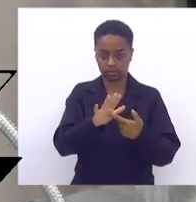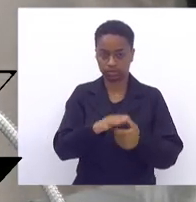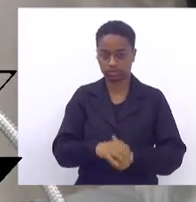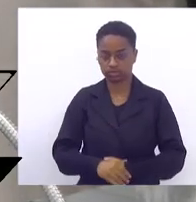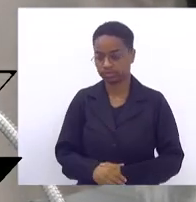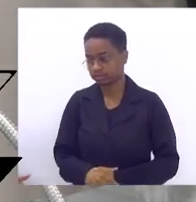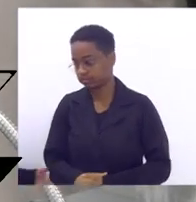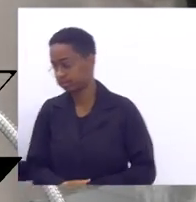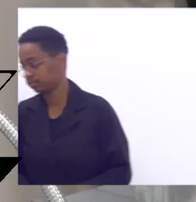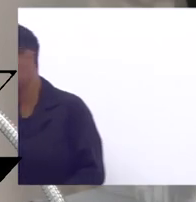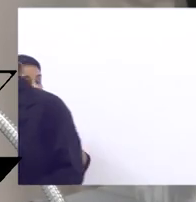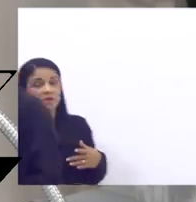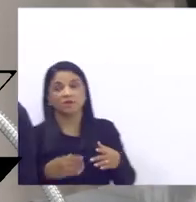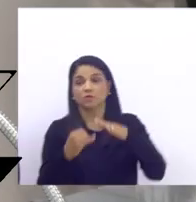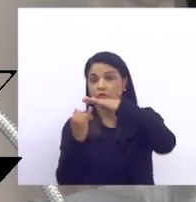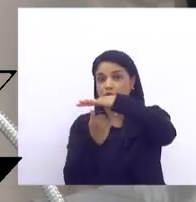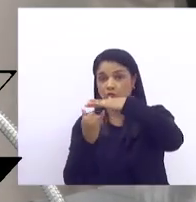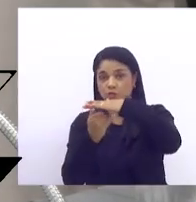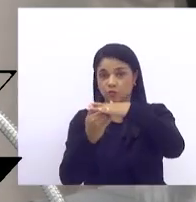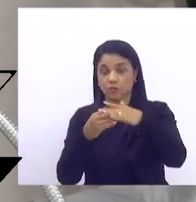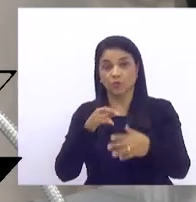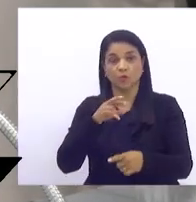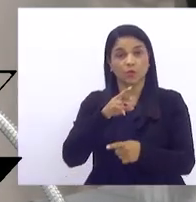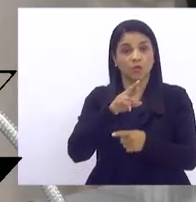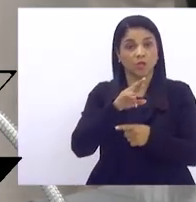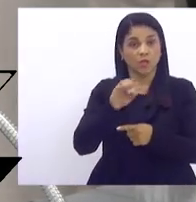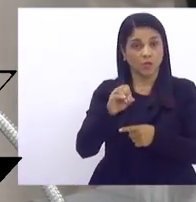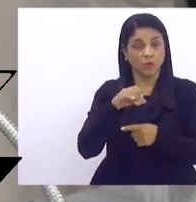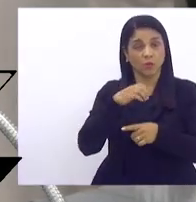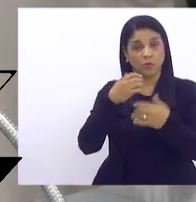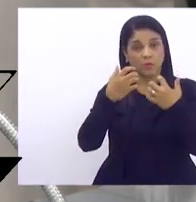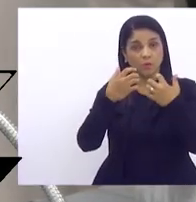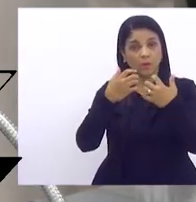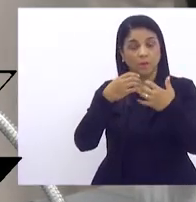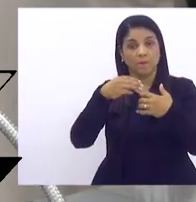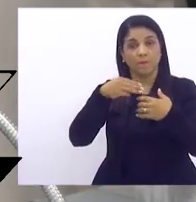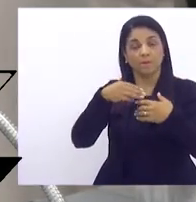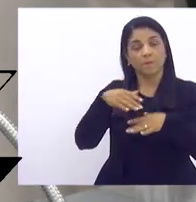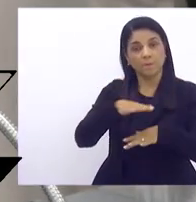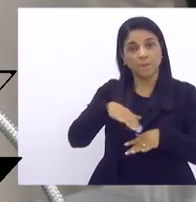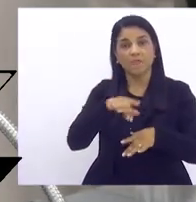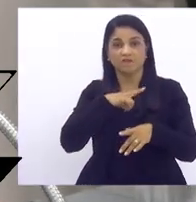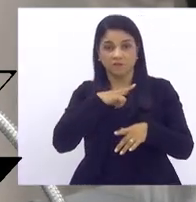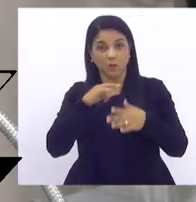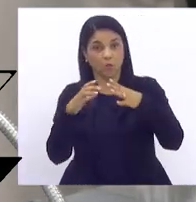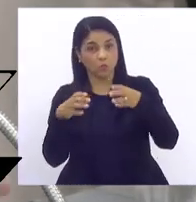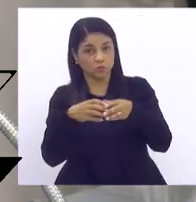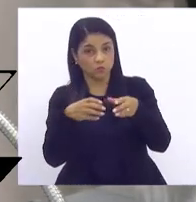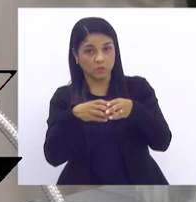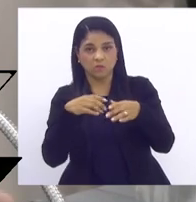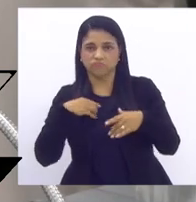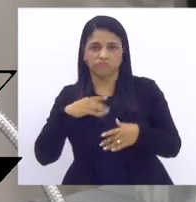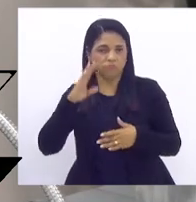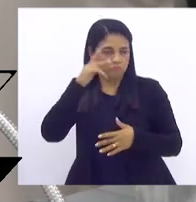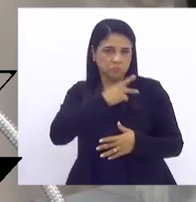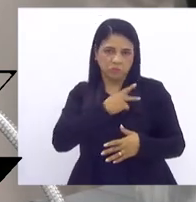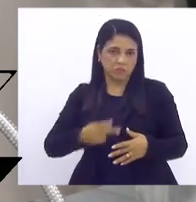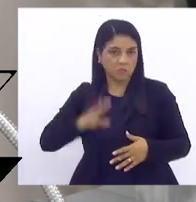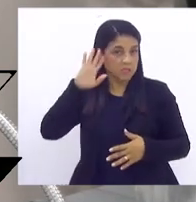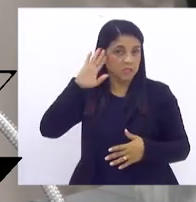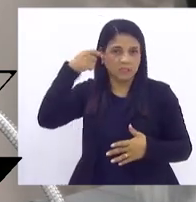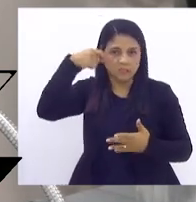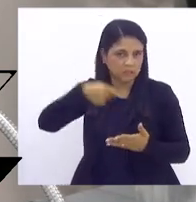Rio Metrópole tem um conselho e não fica discricionário ao presidente determinar onde vai fazer ou deixar de